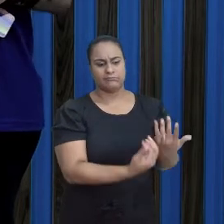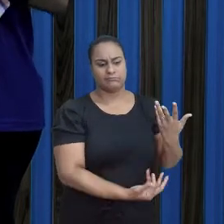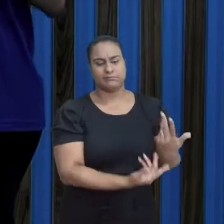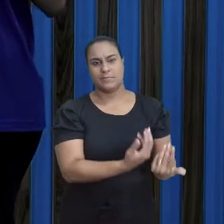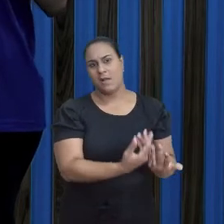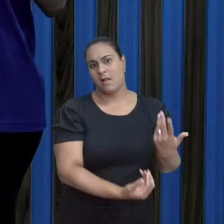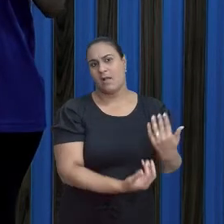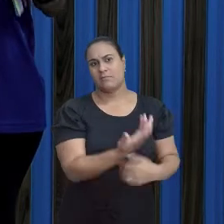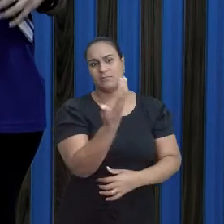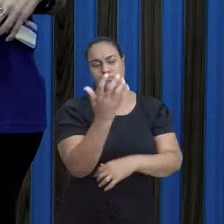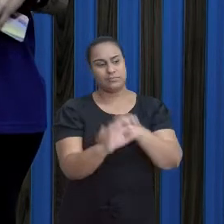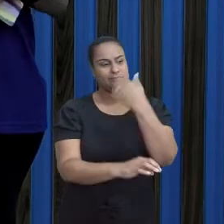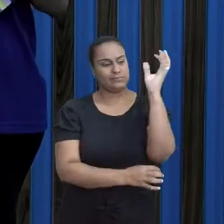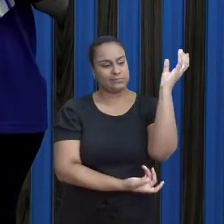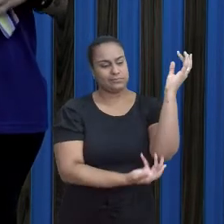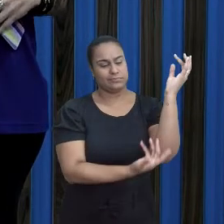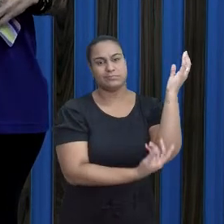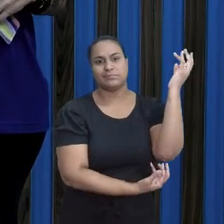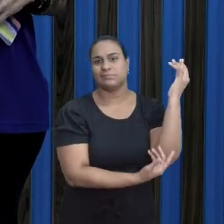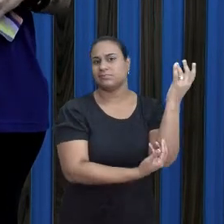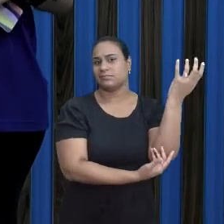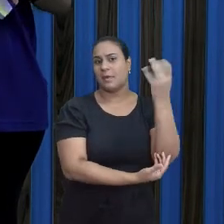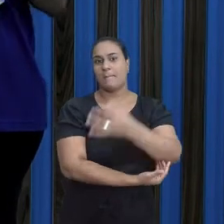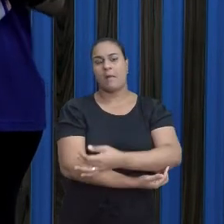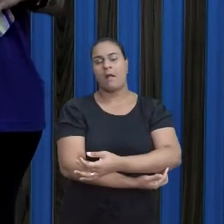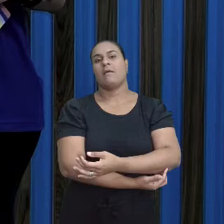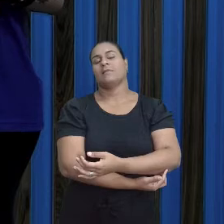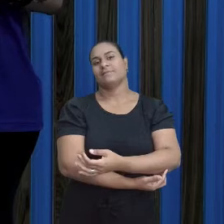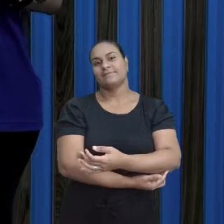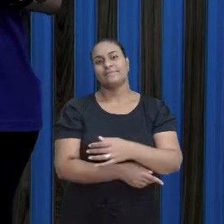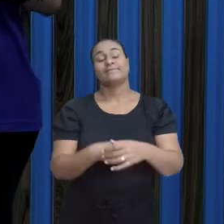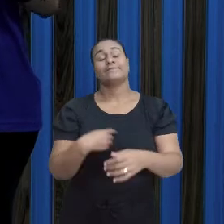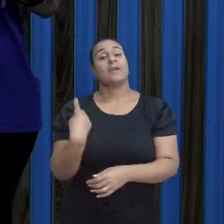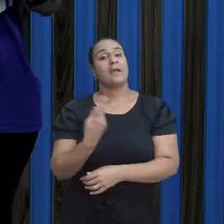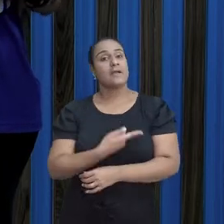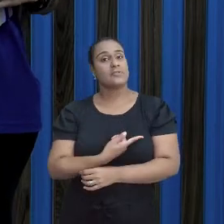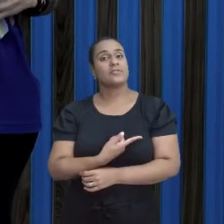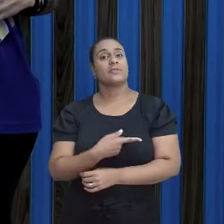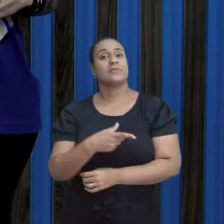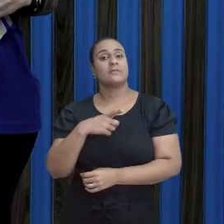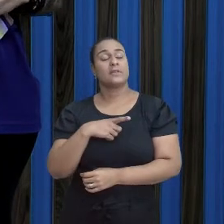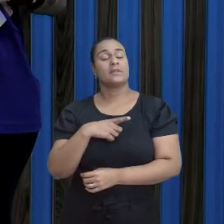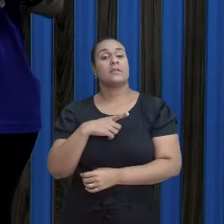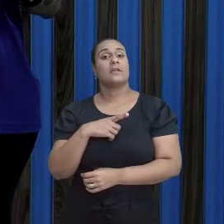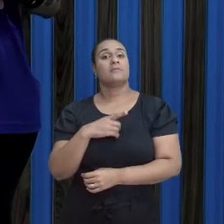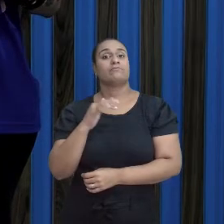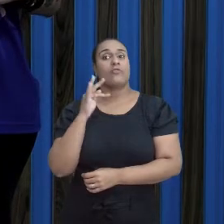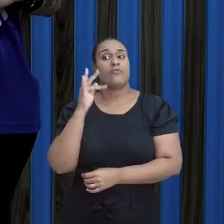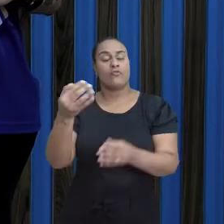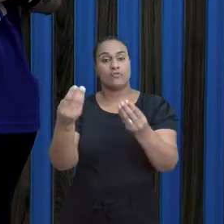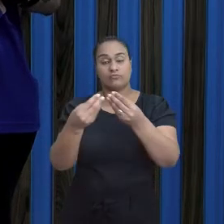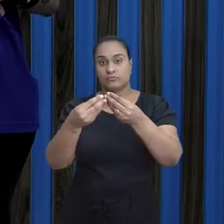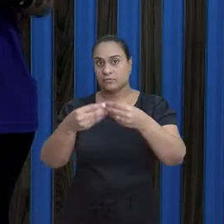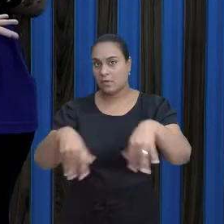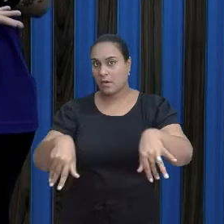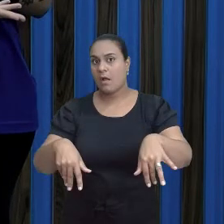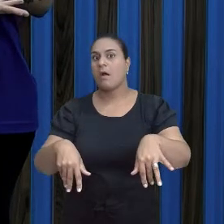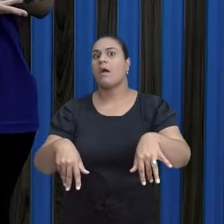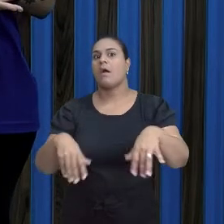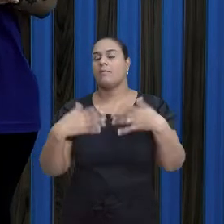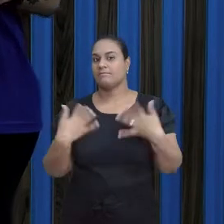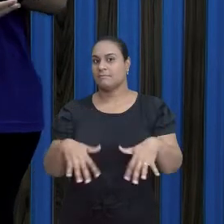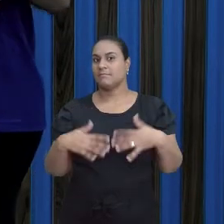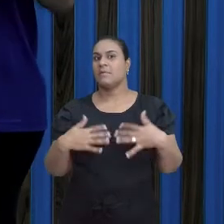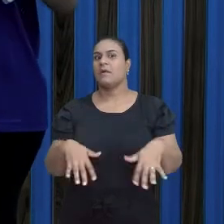desmata de uma forma irracional, impensada, a gente realmente vai causar grandes danos, e os efeitos são esses que a gente